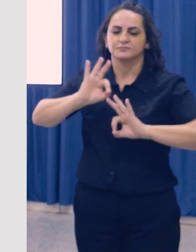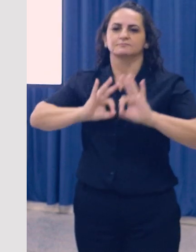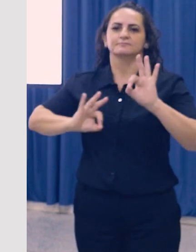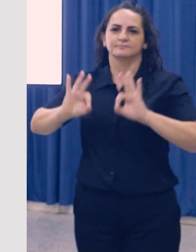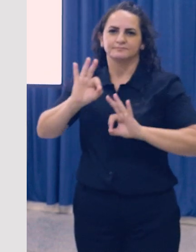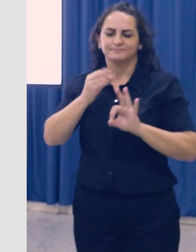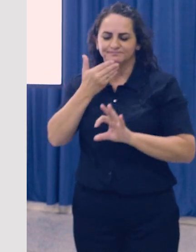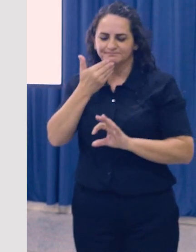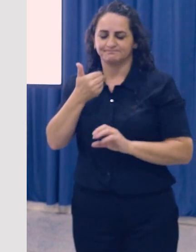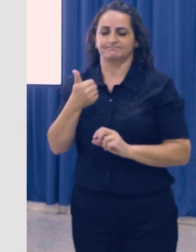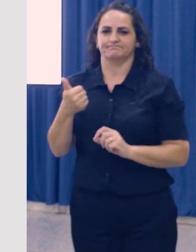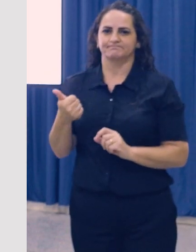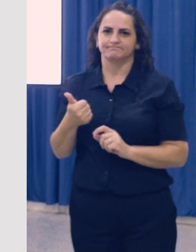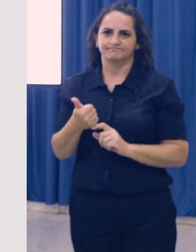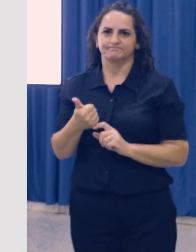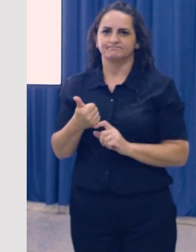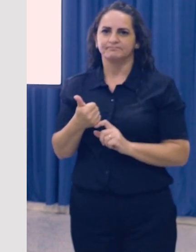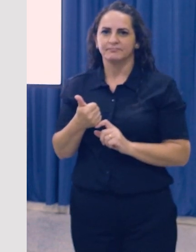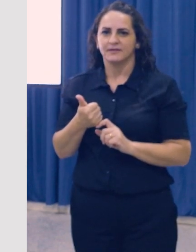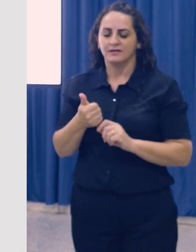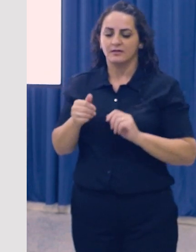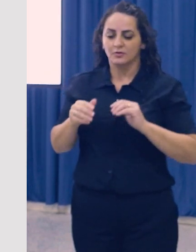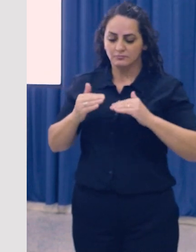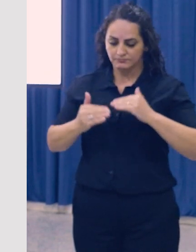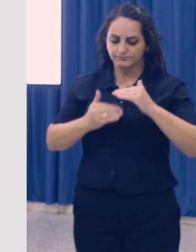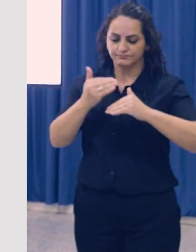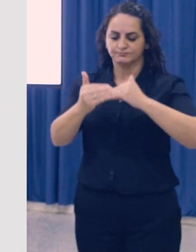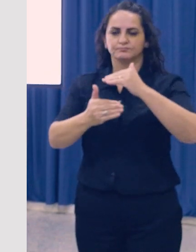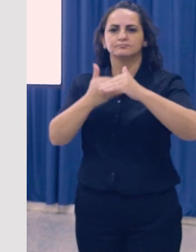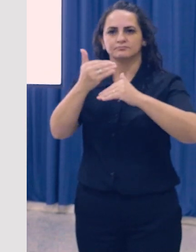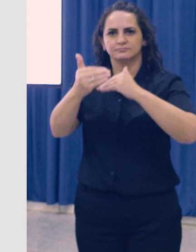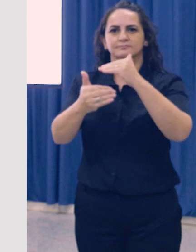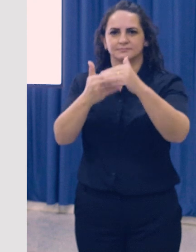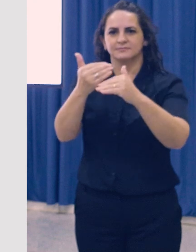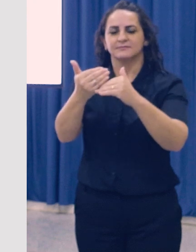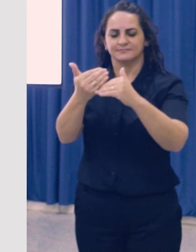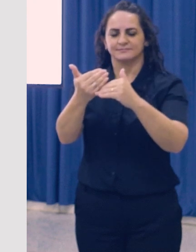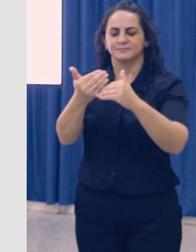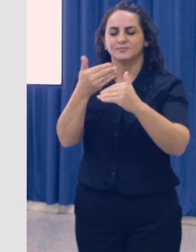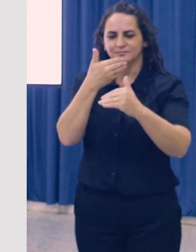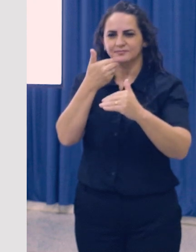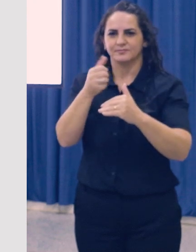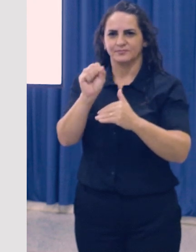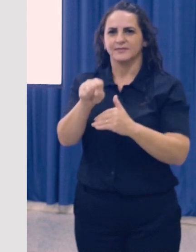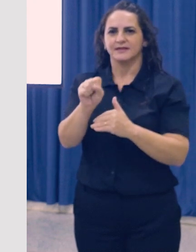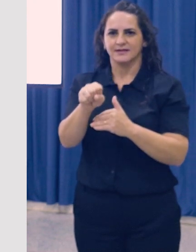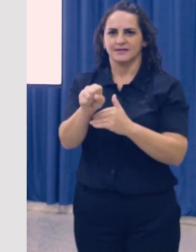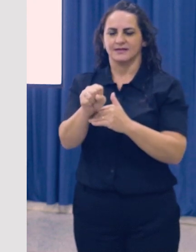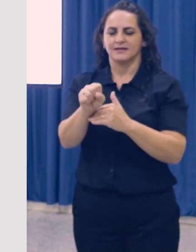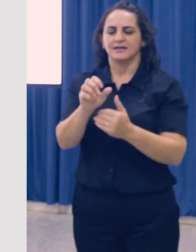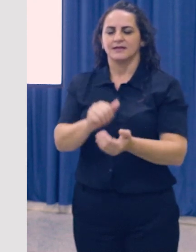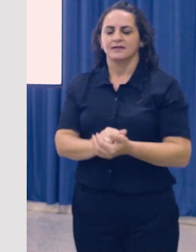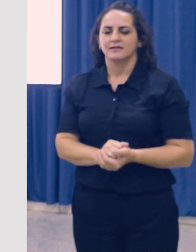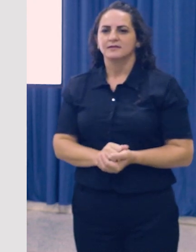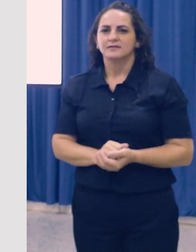transformar esse processo de uma maneira mais eficaz, para